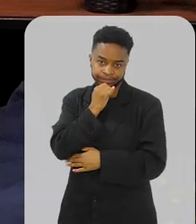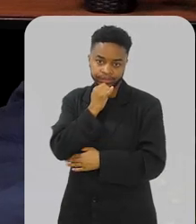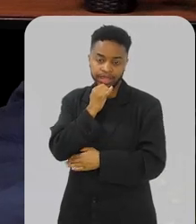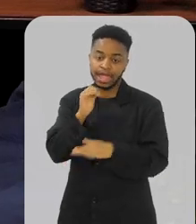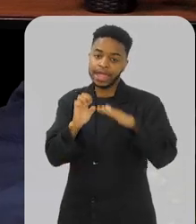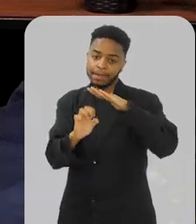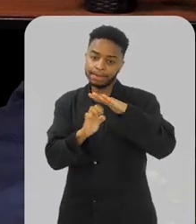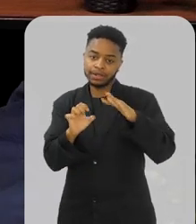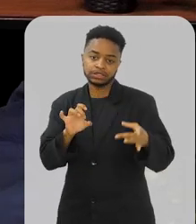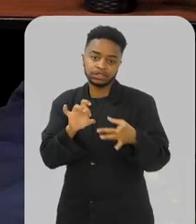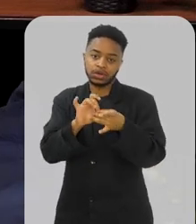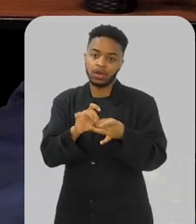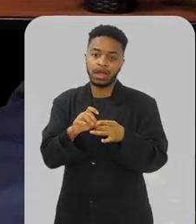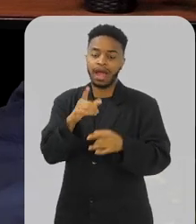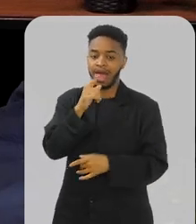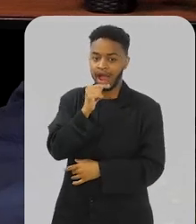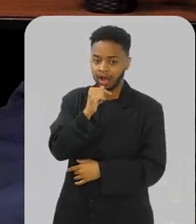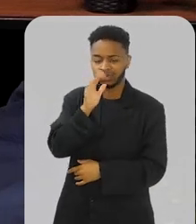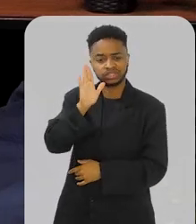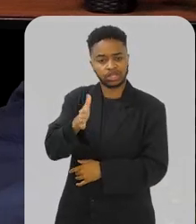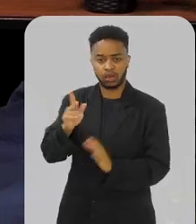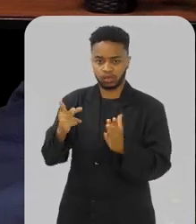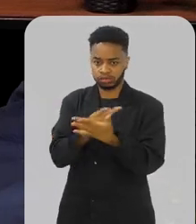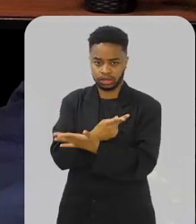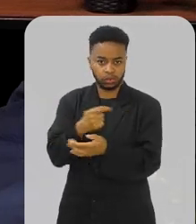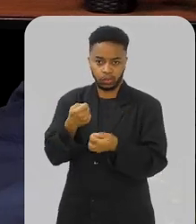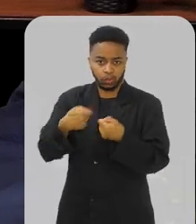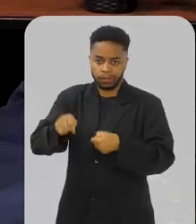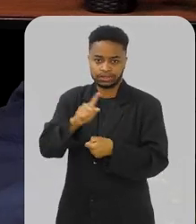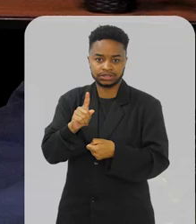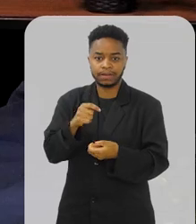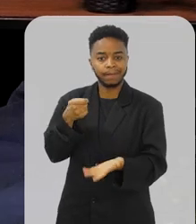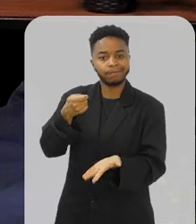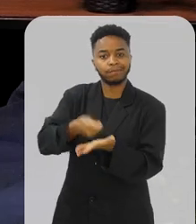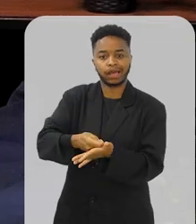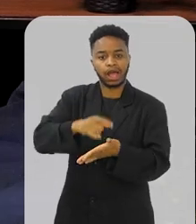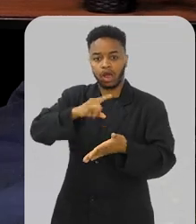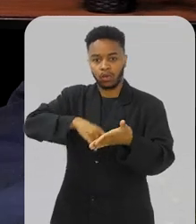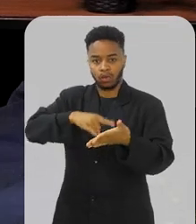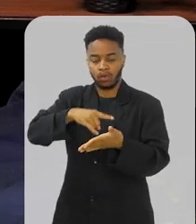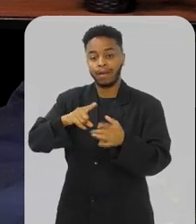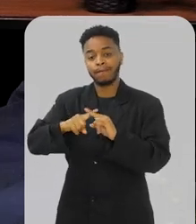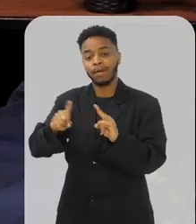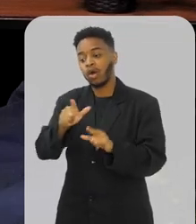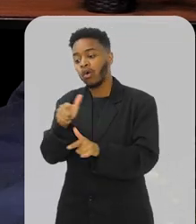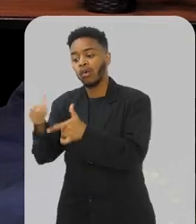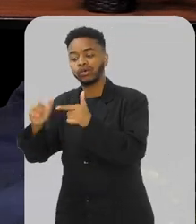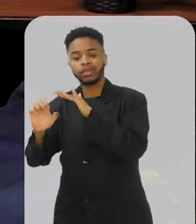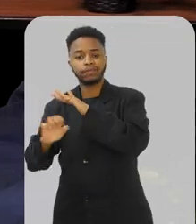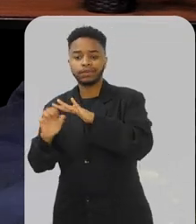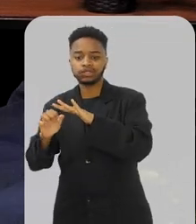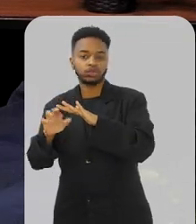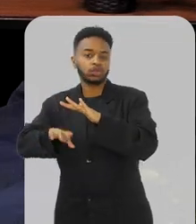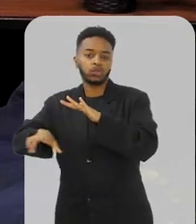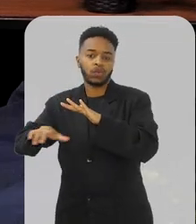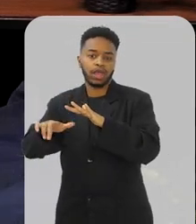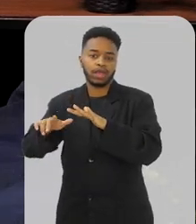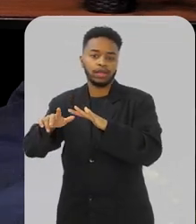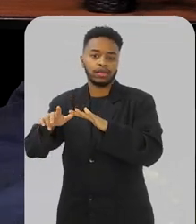A cessionária ligada à água, isso já é automático. Mas as outras cessionárias não é automático, mas